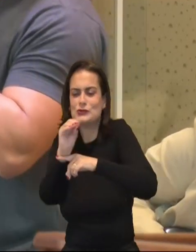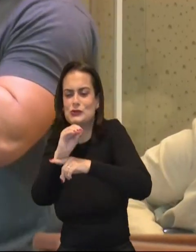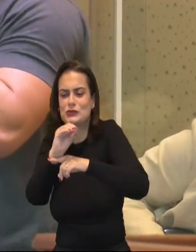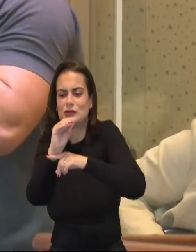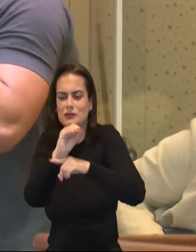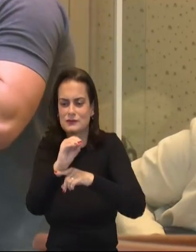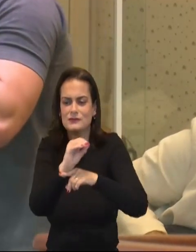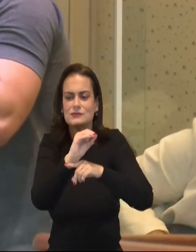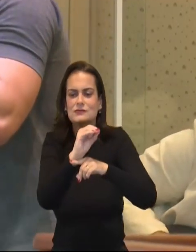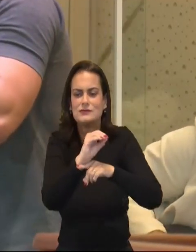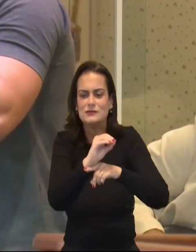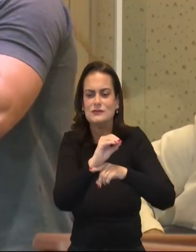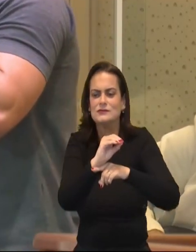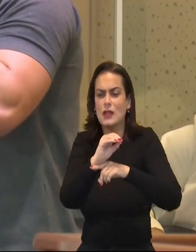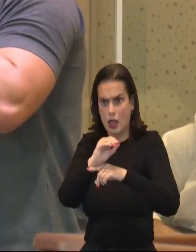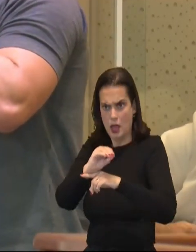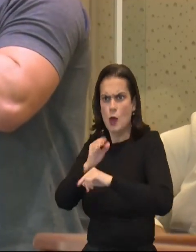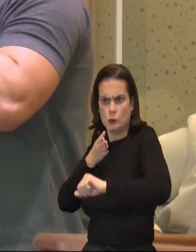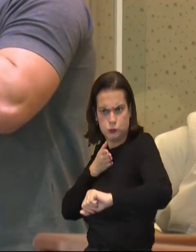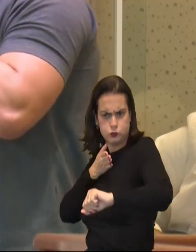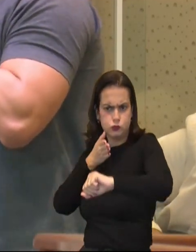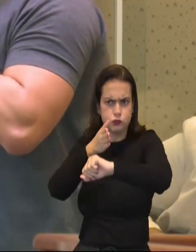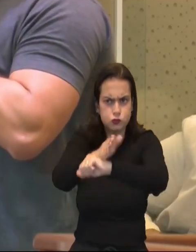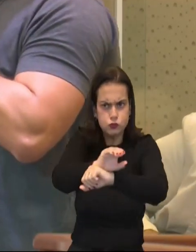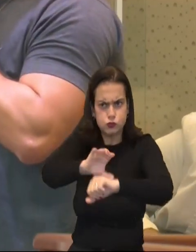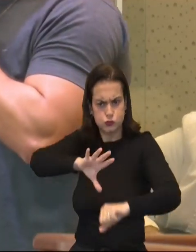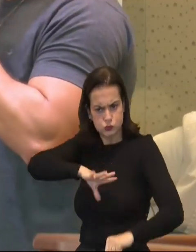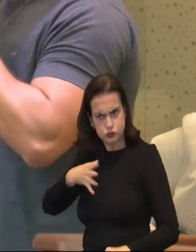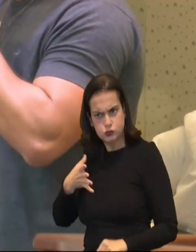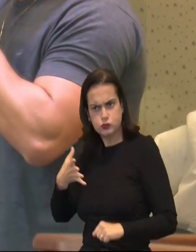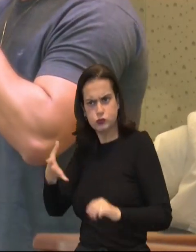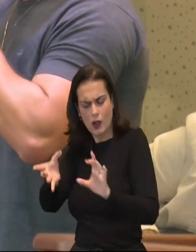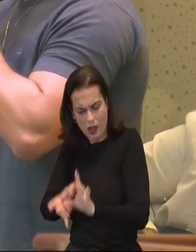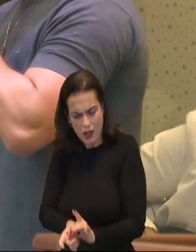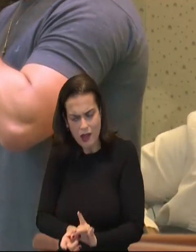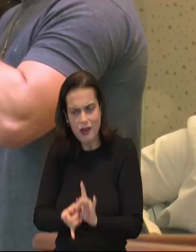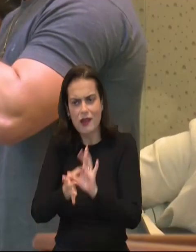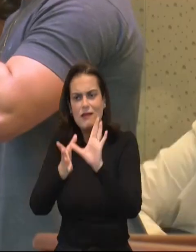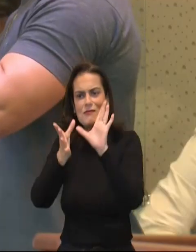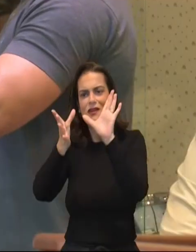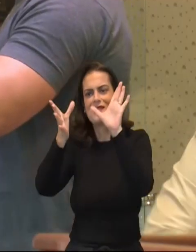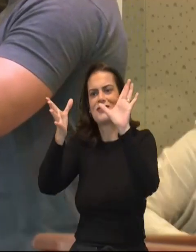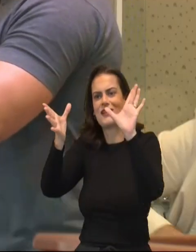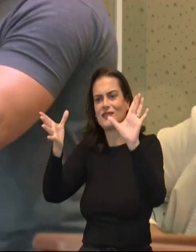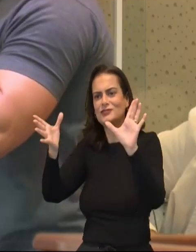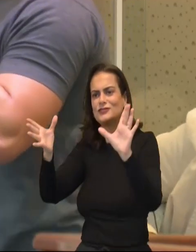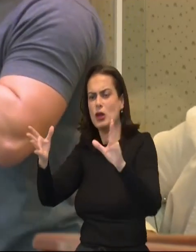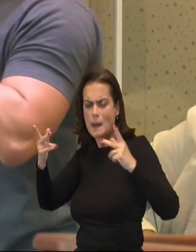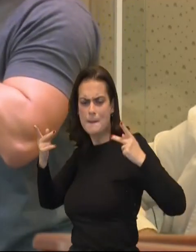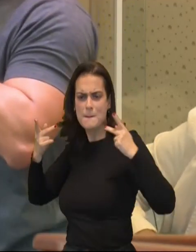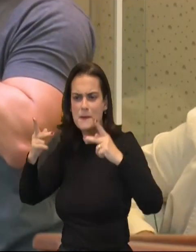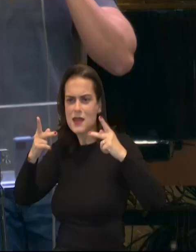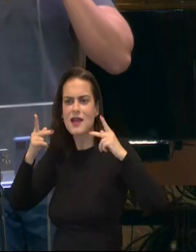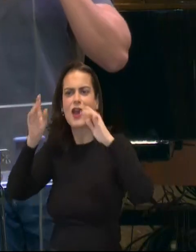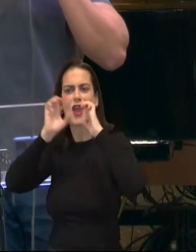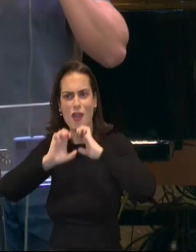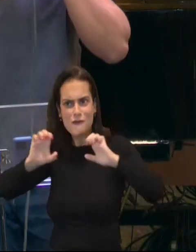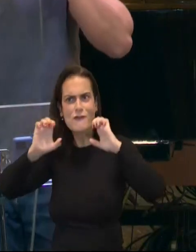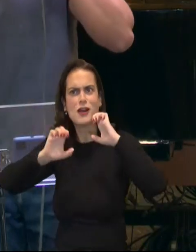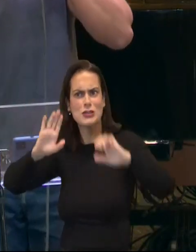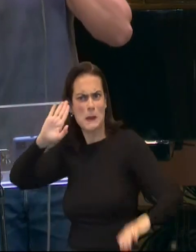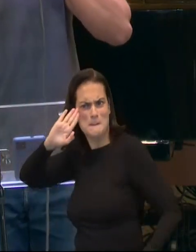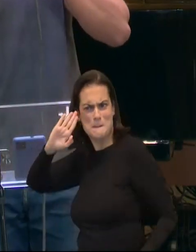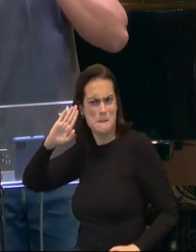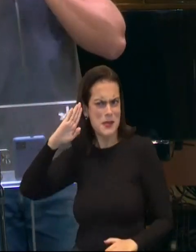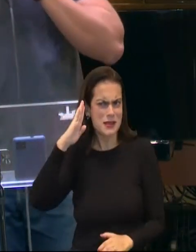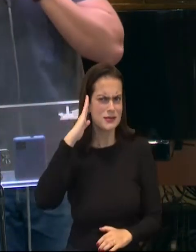acolher. Vou cruzar fronteiras, levar liberdade, pregar o evangelho